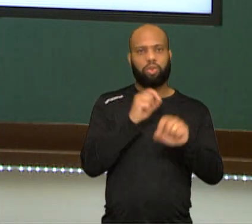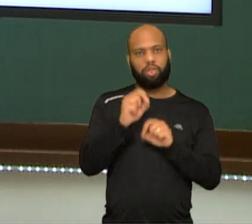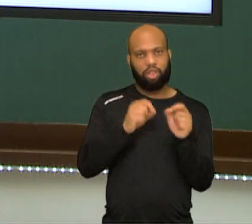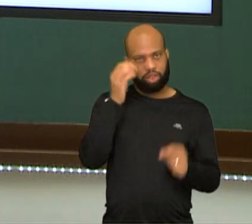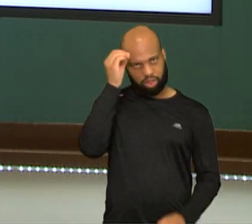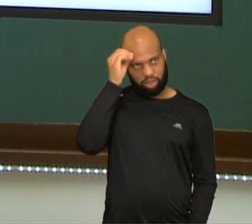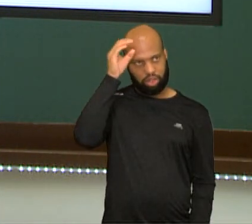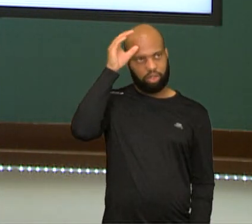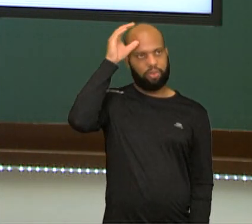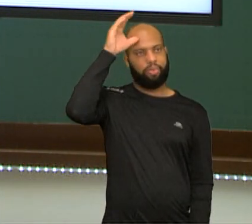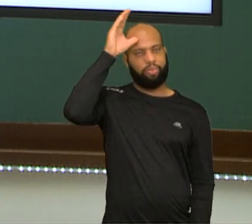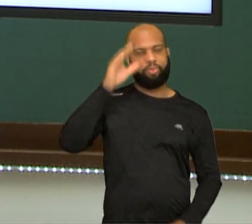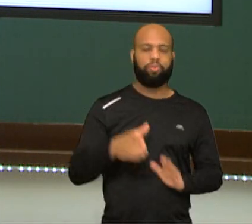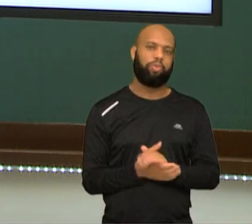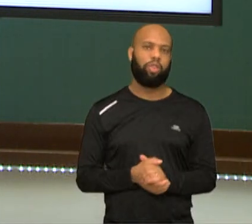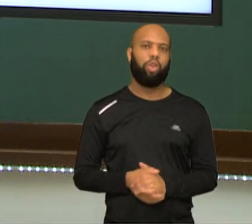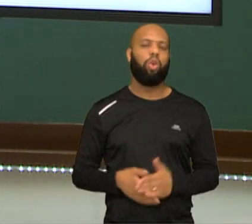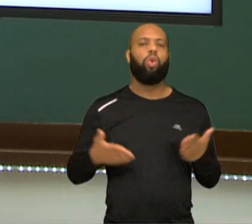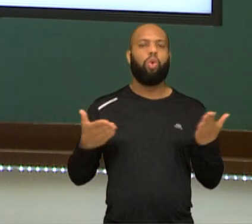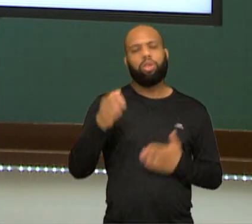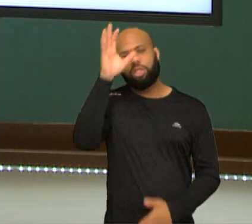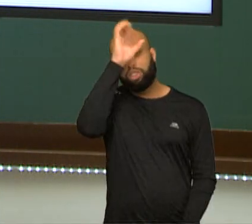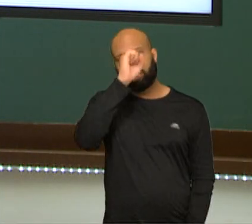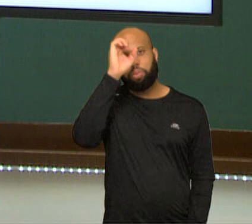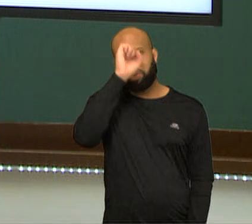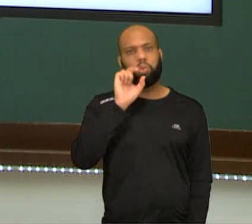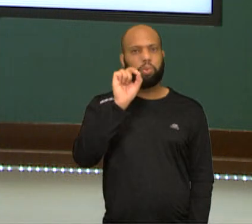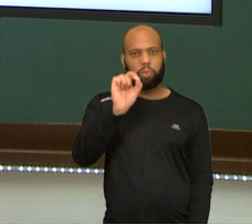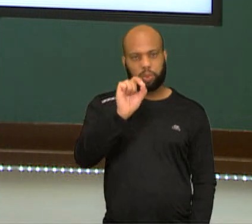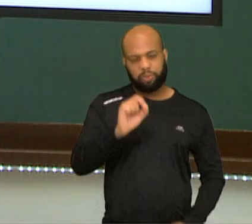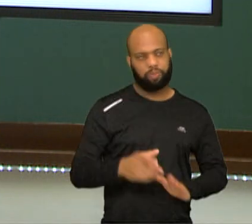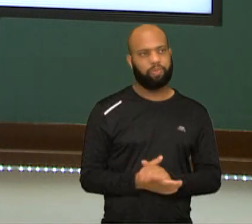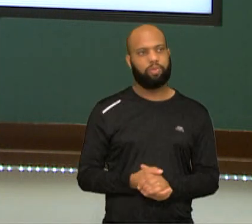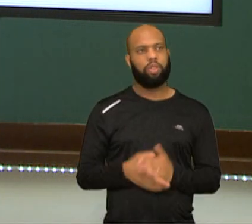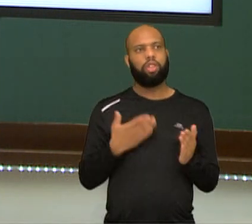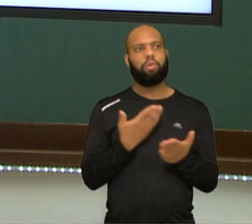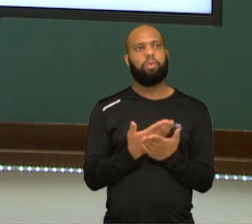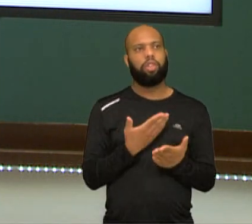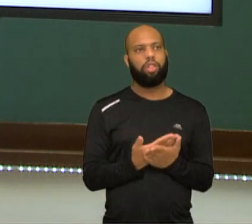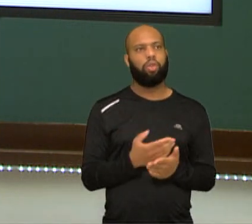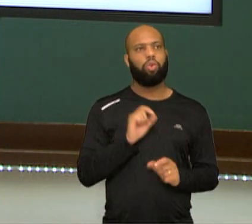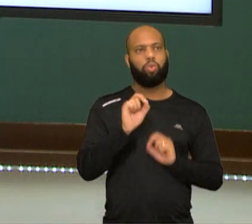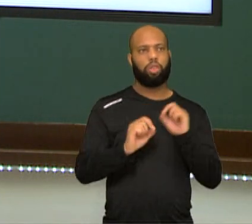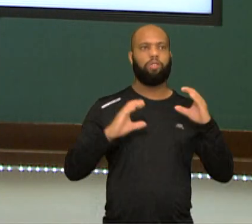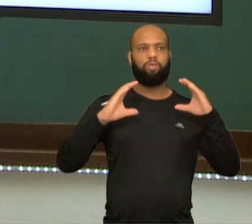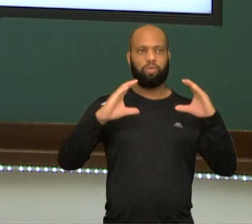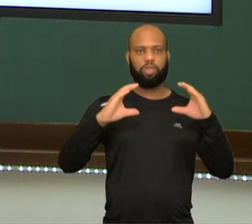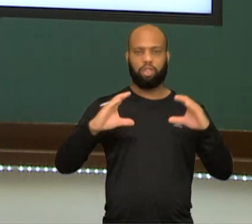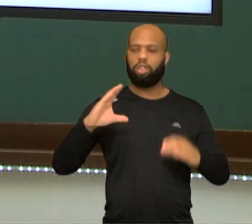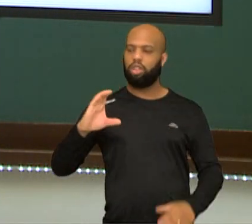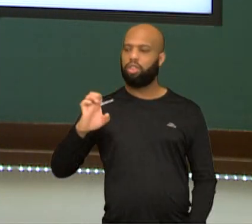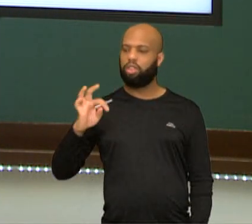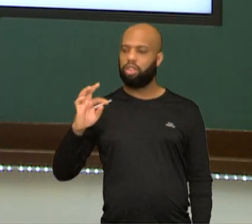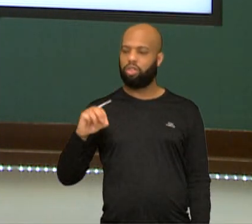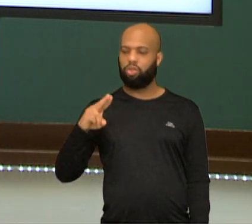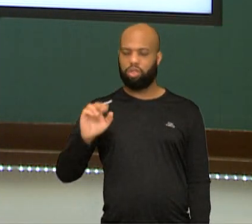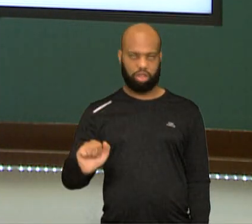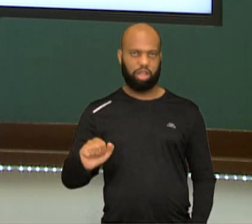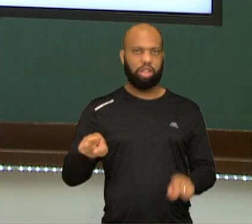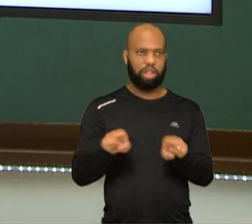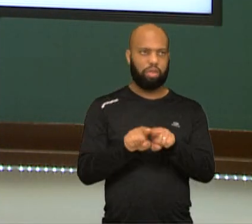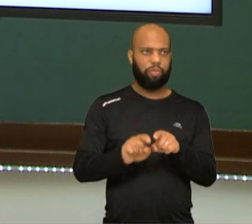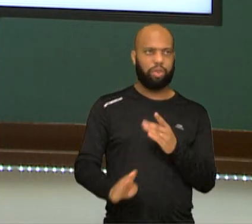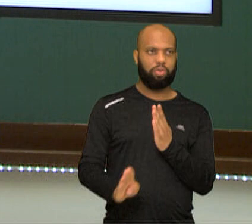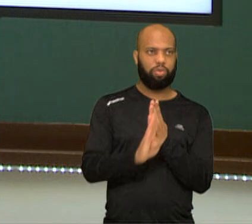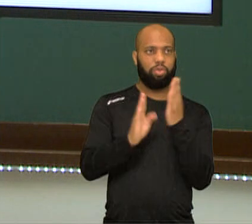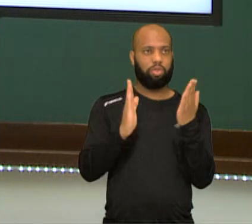mais o seu conhecimento. O que nós estudamos nesta aula? Nós conhecemos a função química acetona,